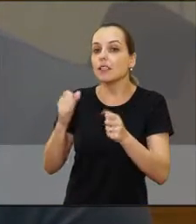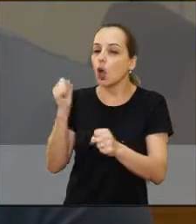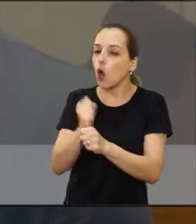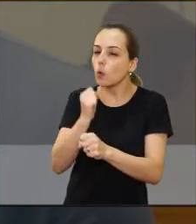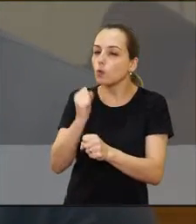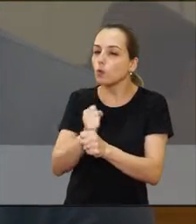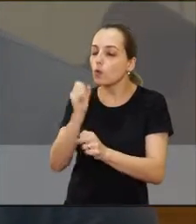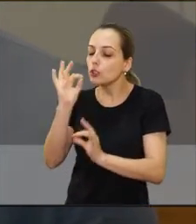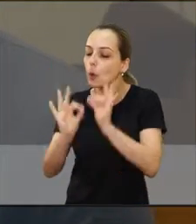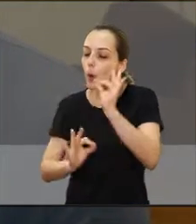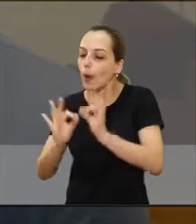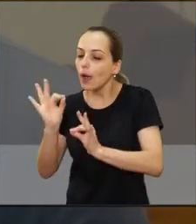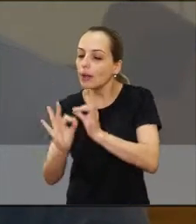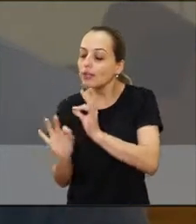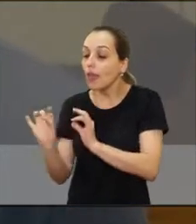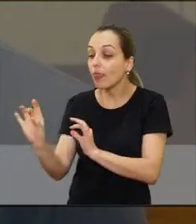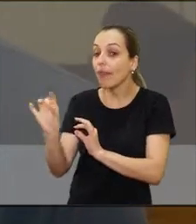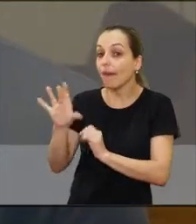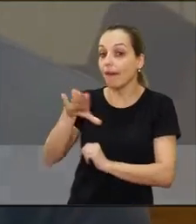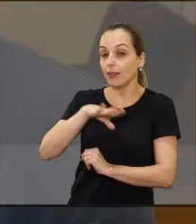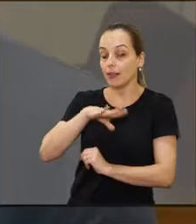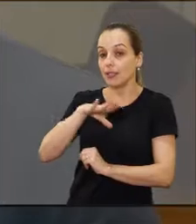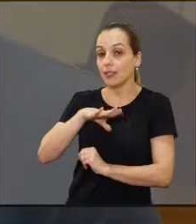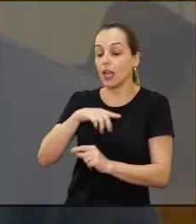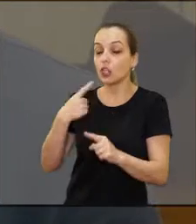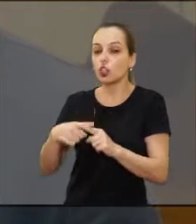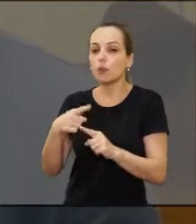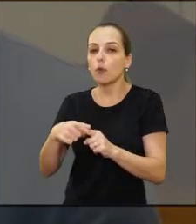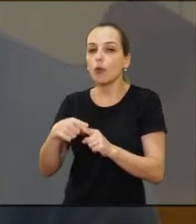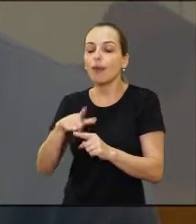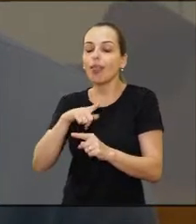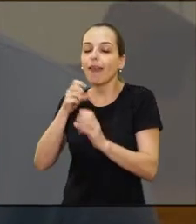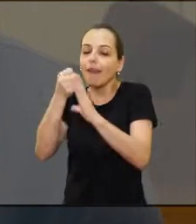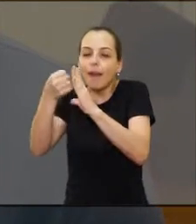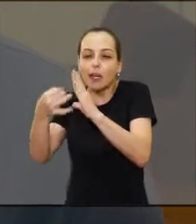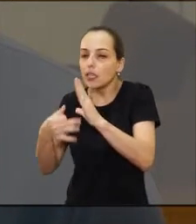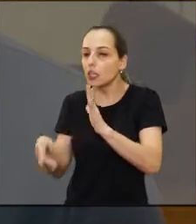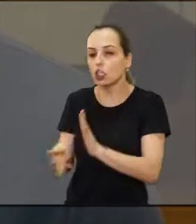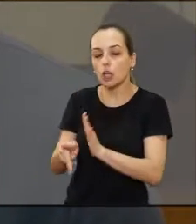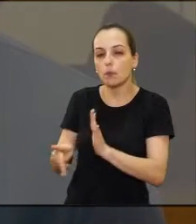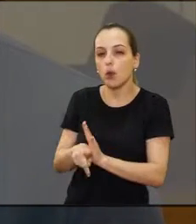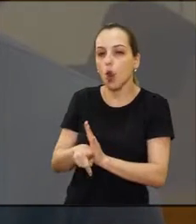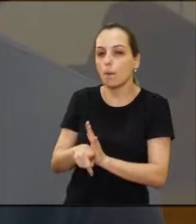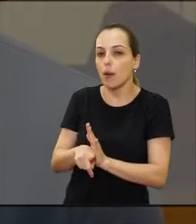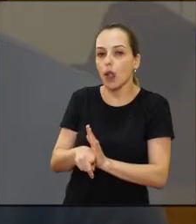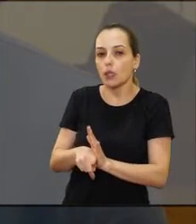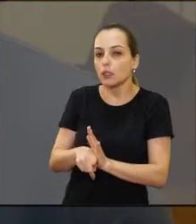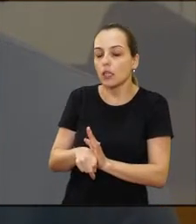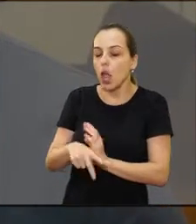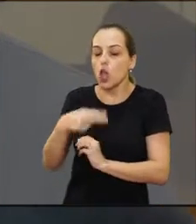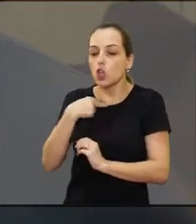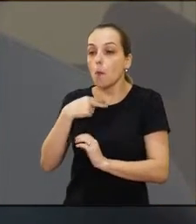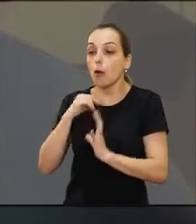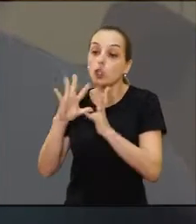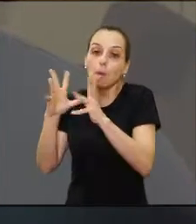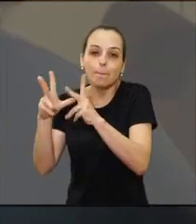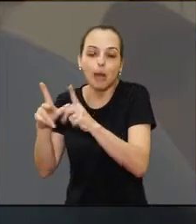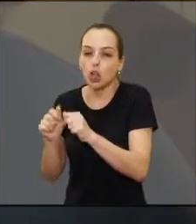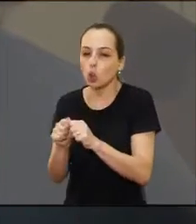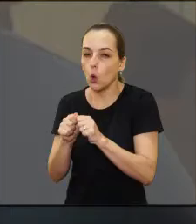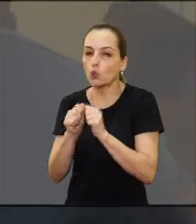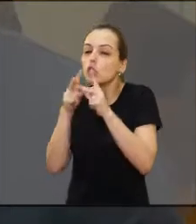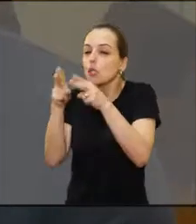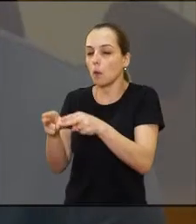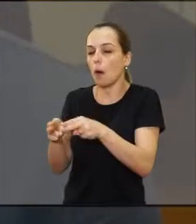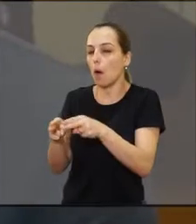ser construídos localmente, porque cada cidade tem a sua especificidade. Você não pode usar o que